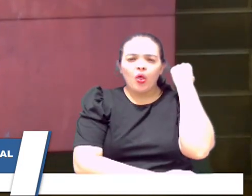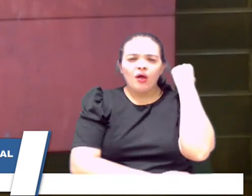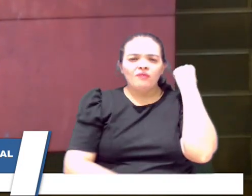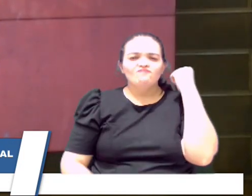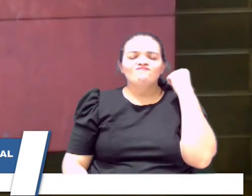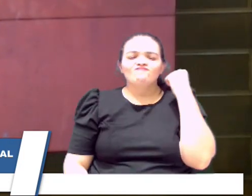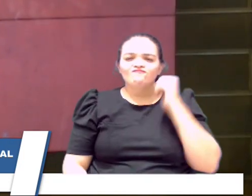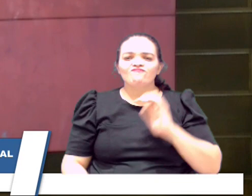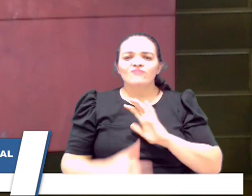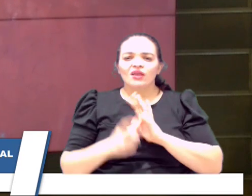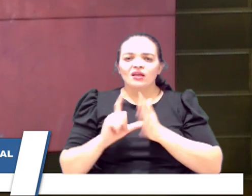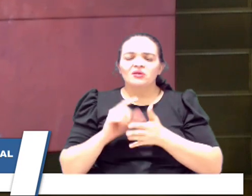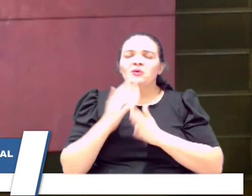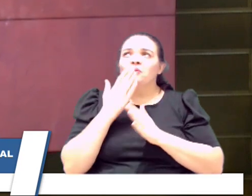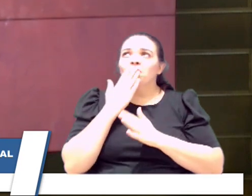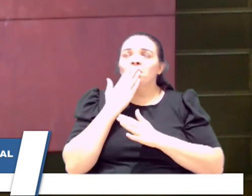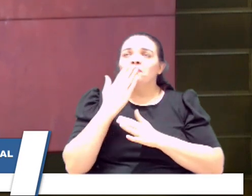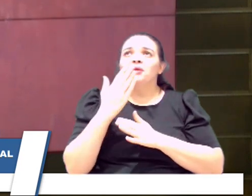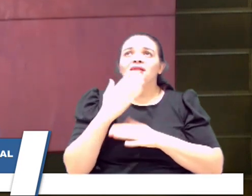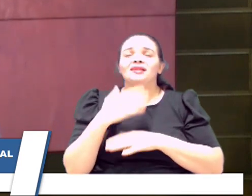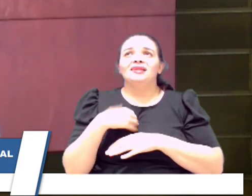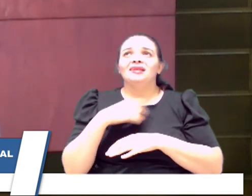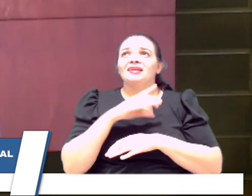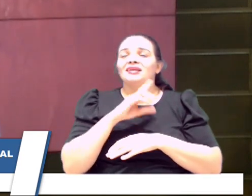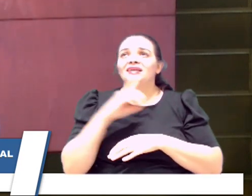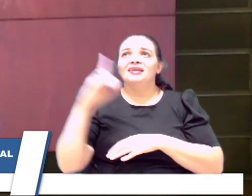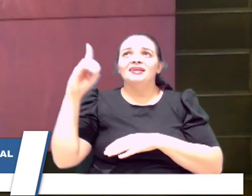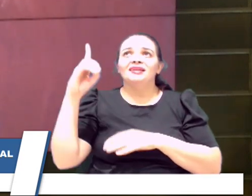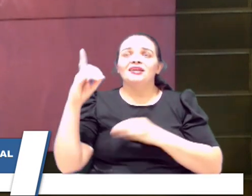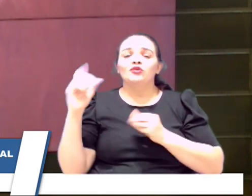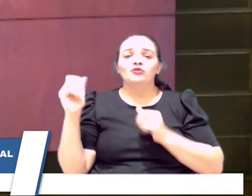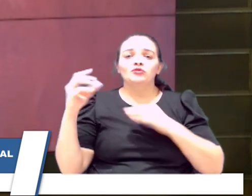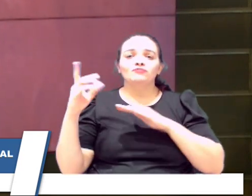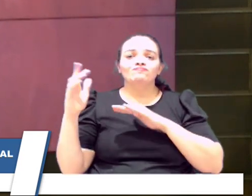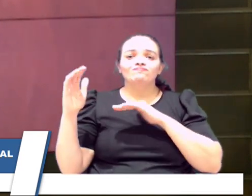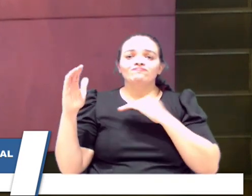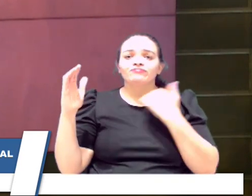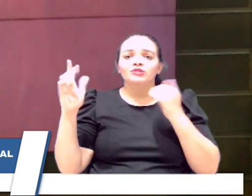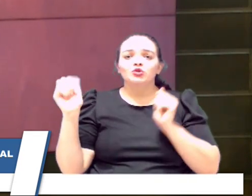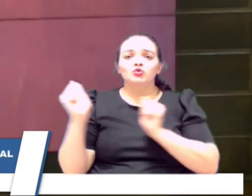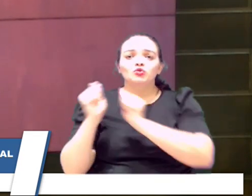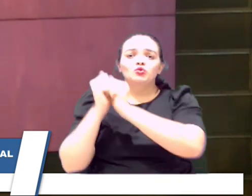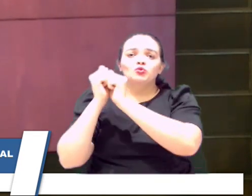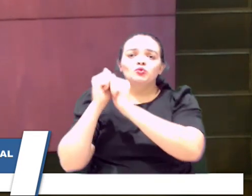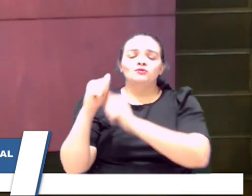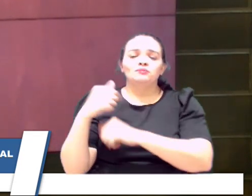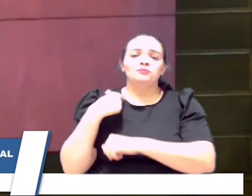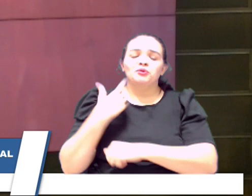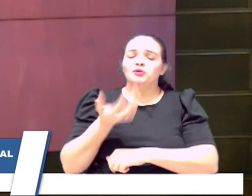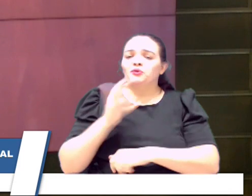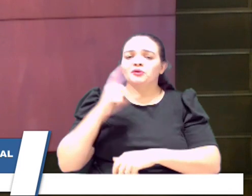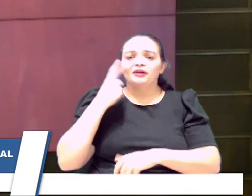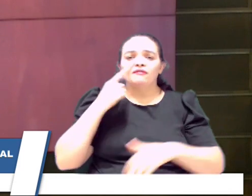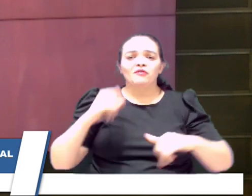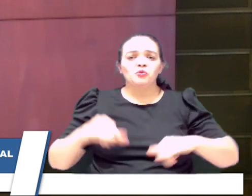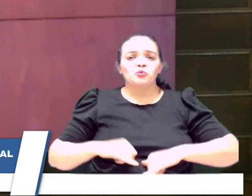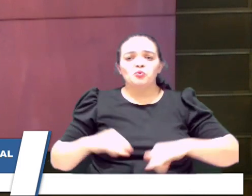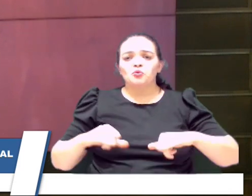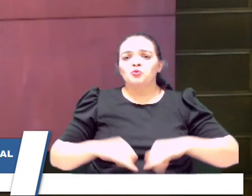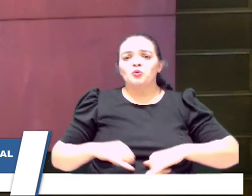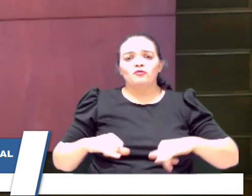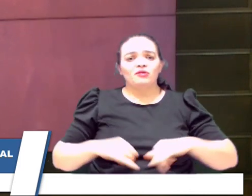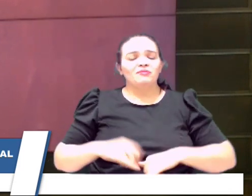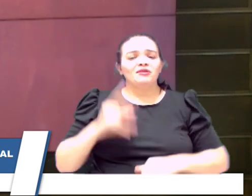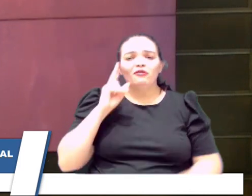Eu cheguei a pedir que Deus tirasse a vida da minha filha, porque eu não queria ver aquele sofrimento dela. Porque ela não sabia o que ela estava fazendo, mas eu estava